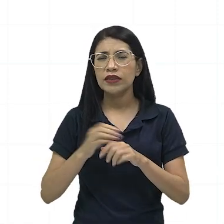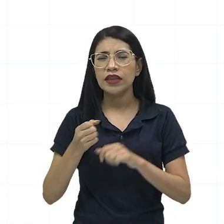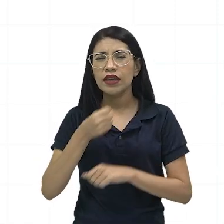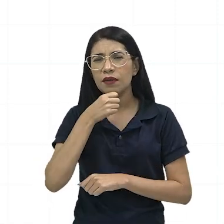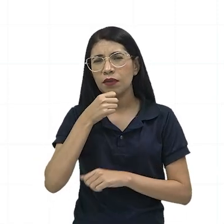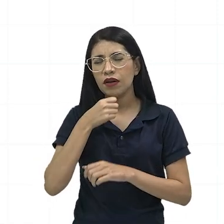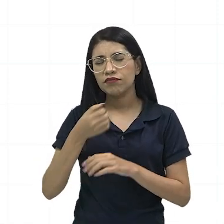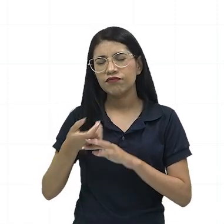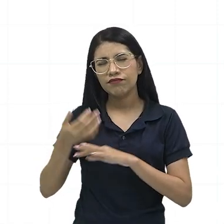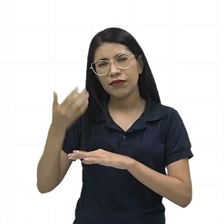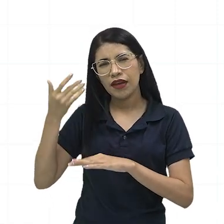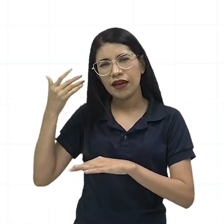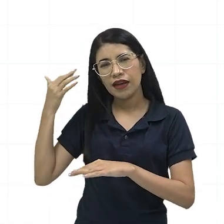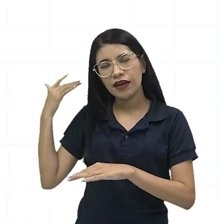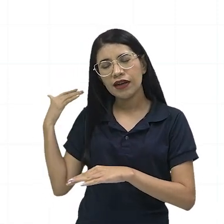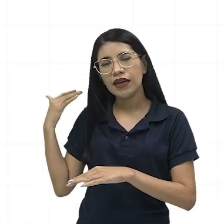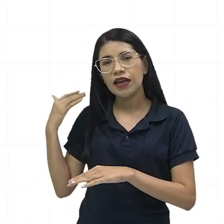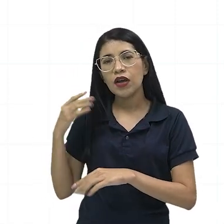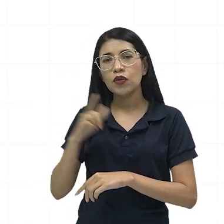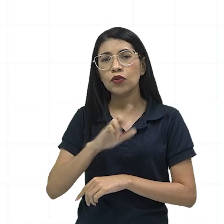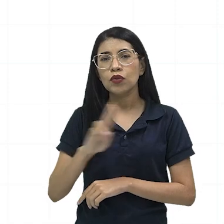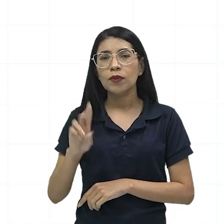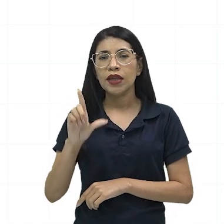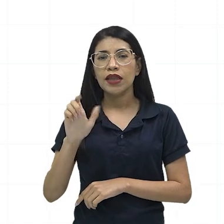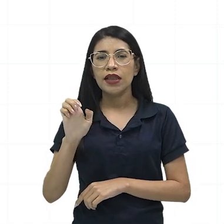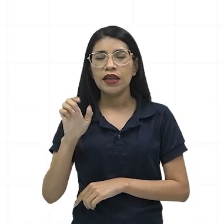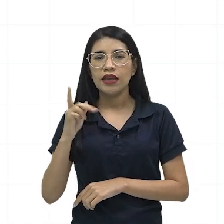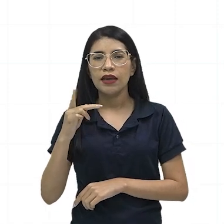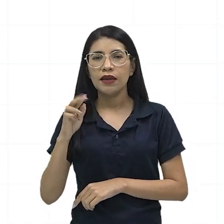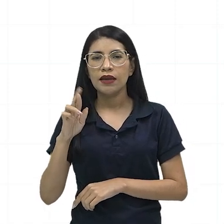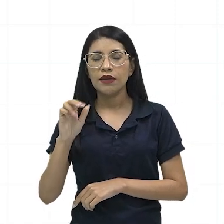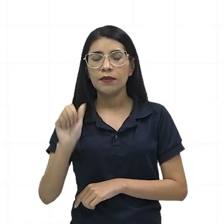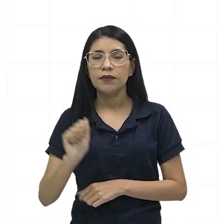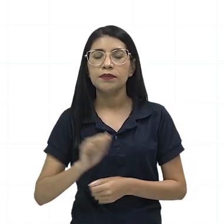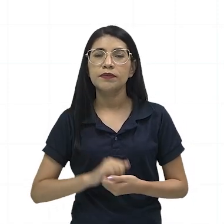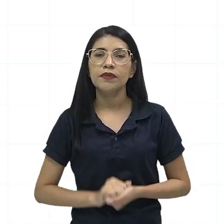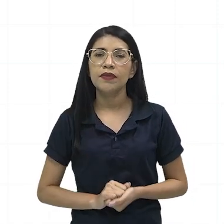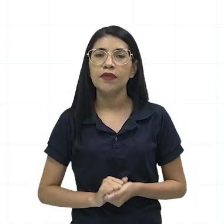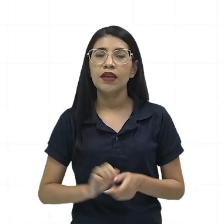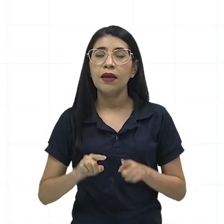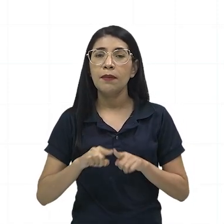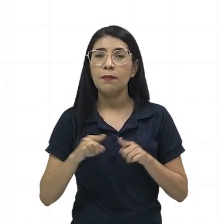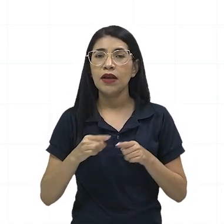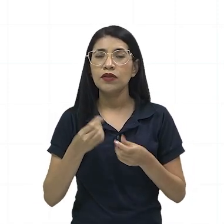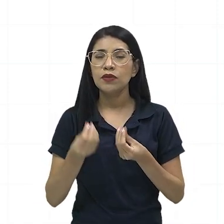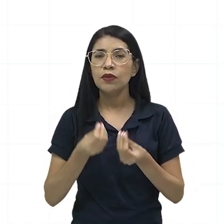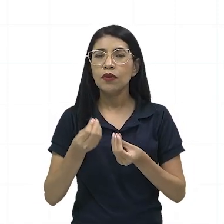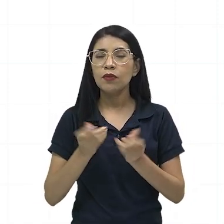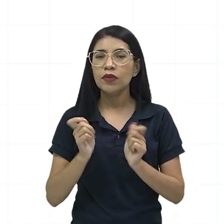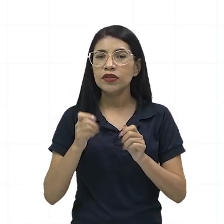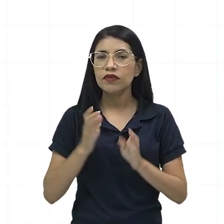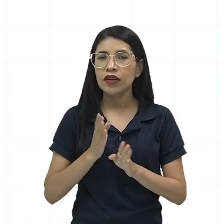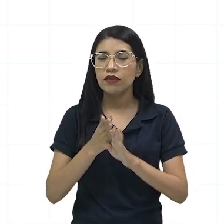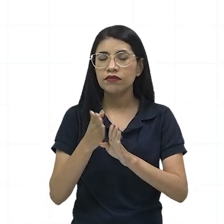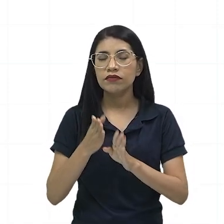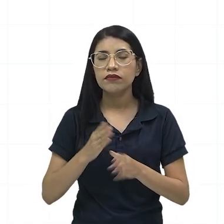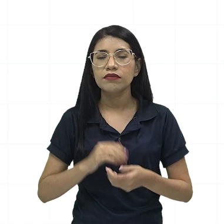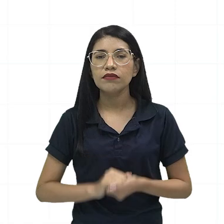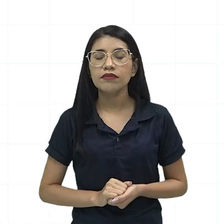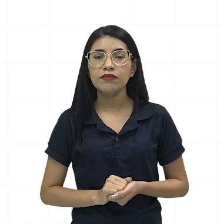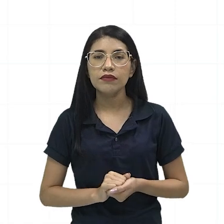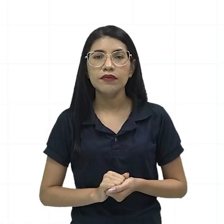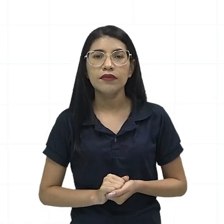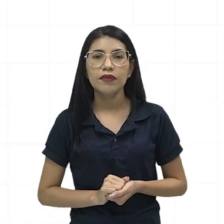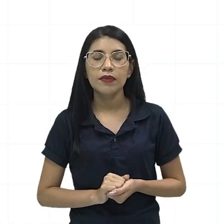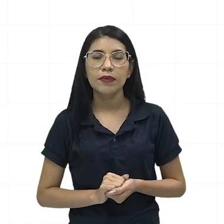anos foi conhecida como lepra, né? Sendo que seu diagnóstico fazia com